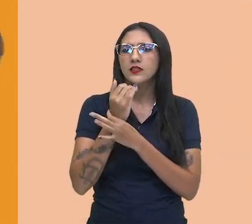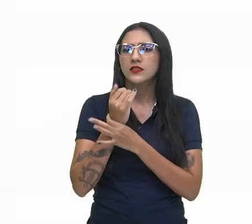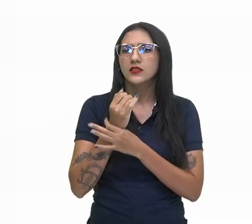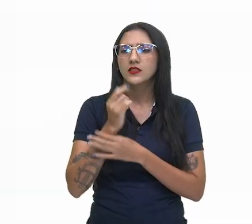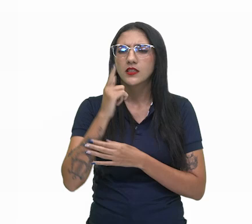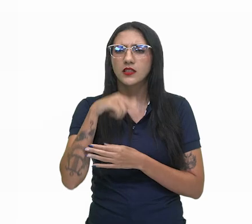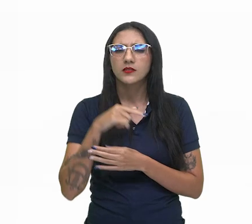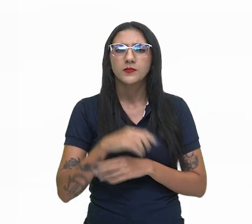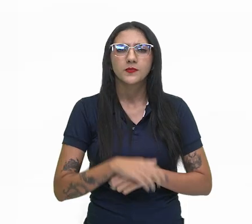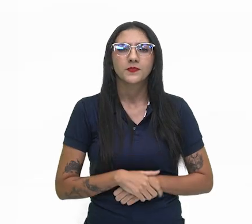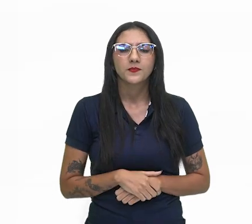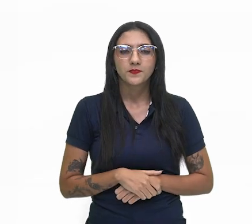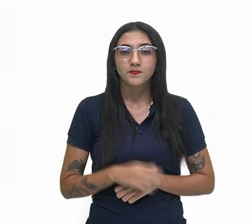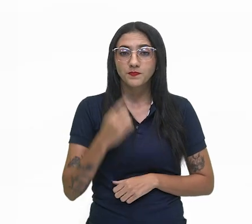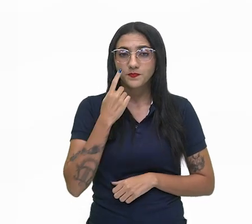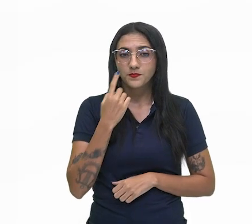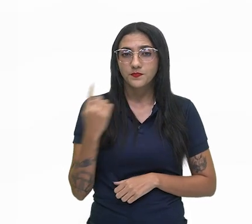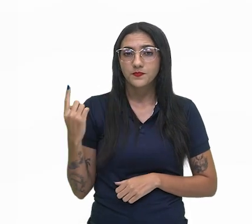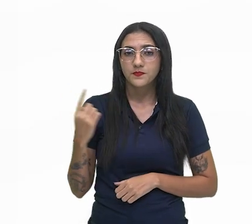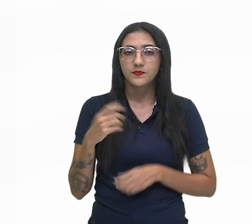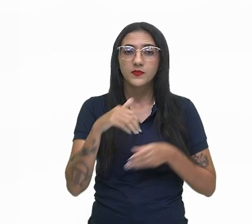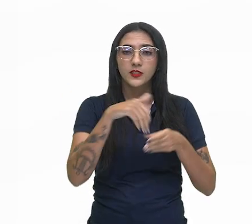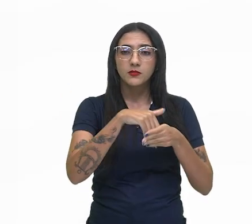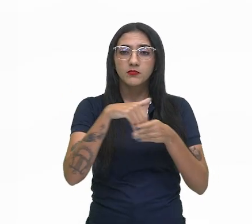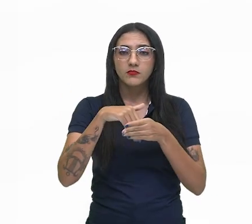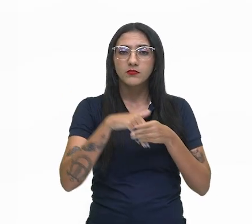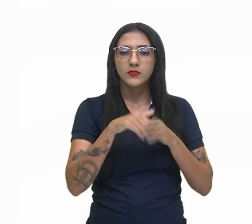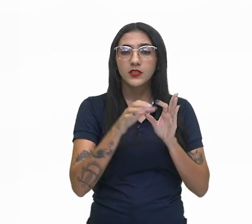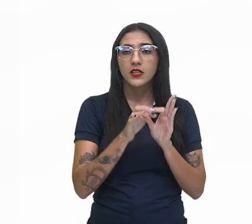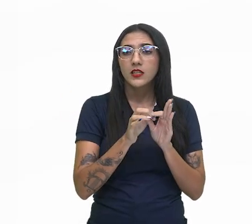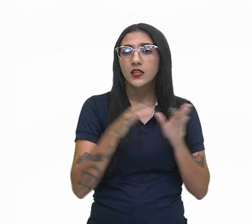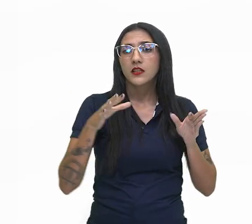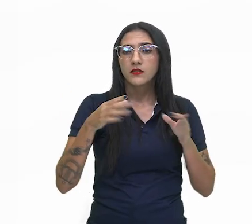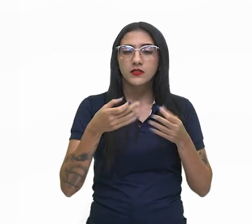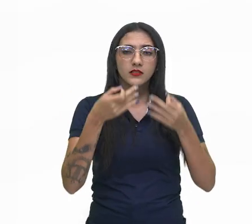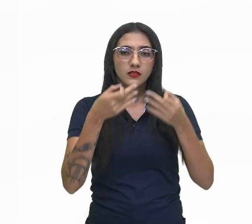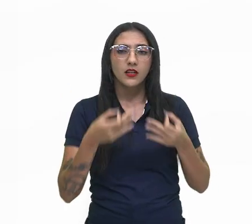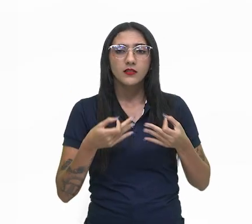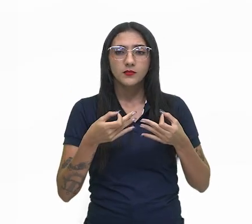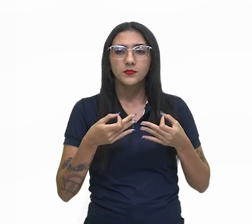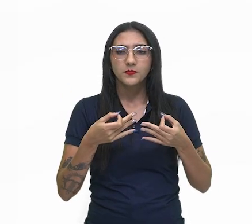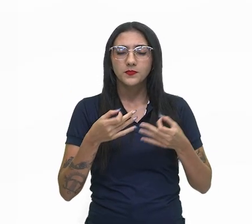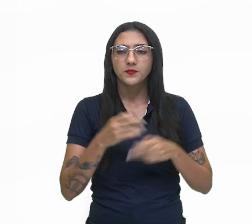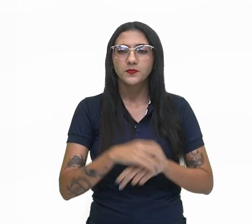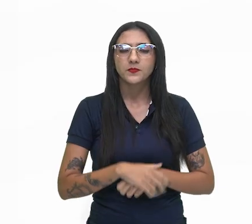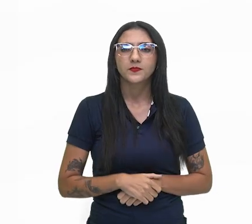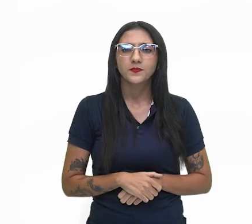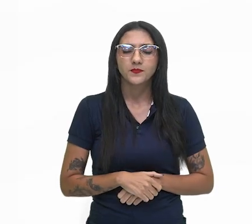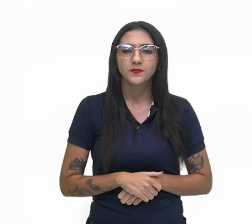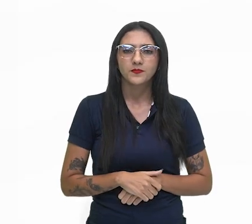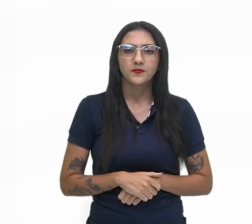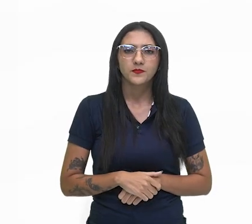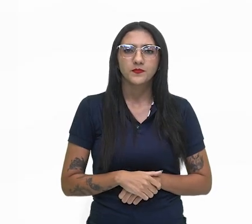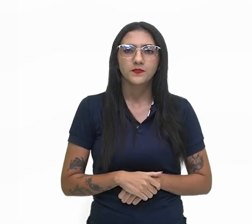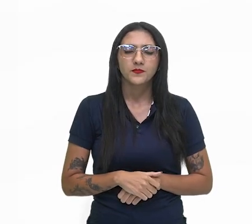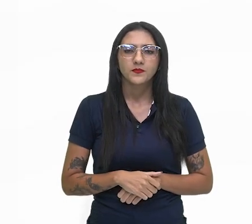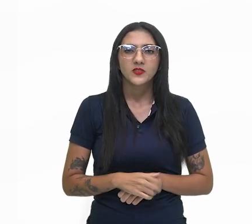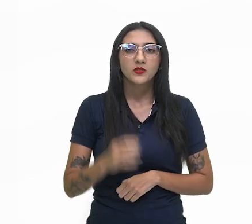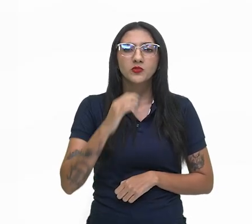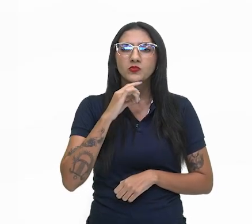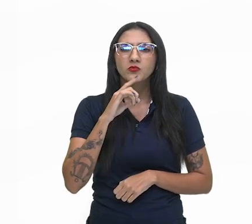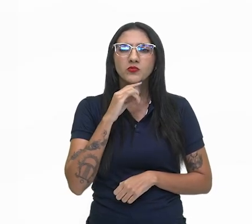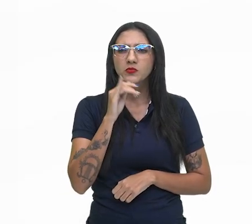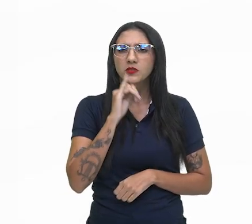essa legitimidade. É através das eleições livres e justas. Não adianta, né,